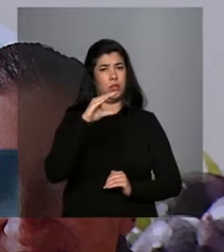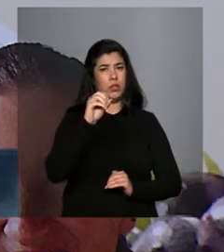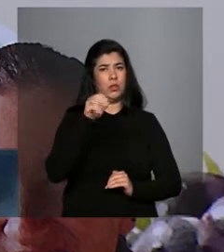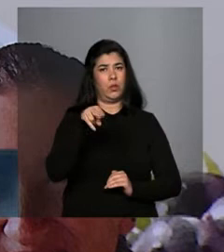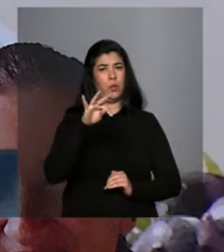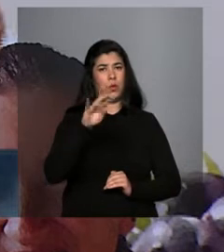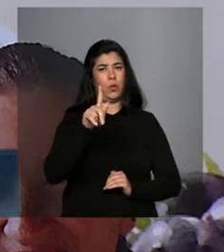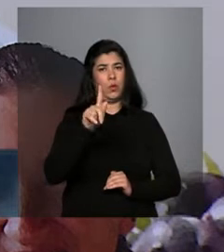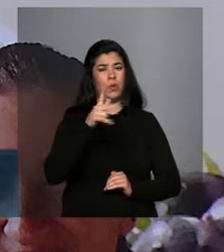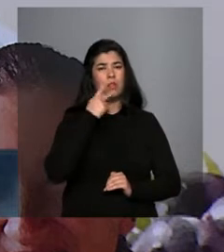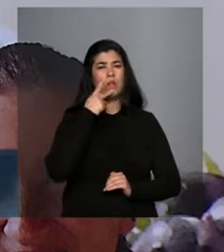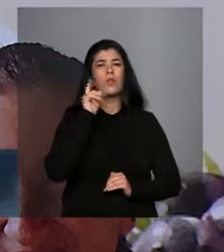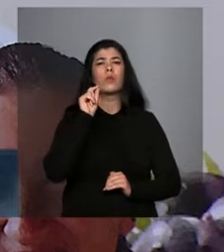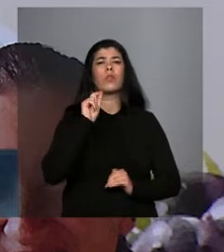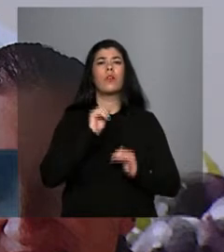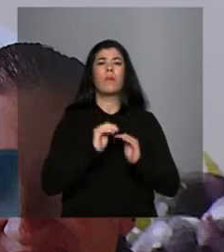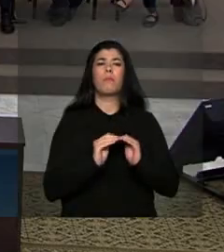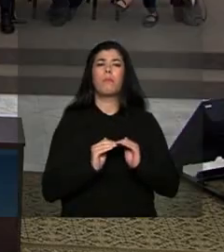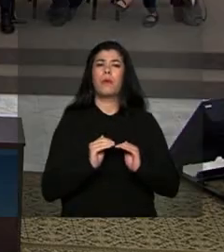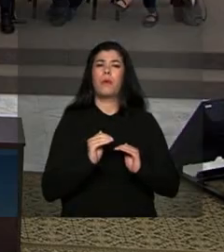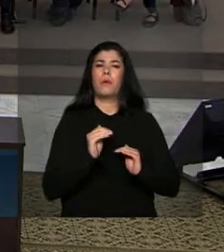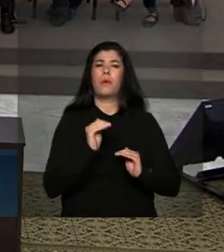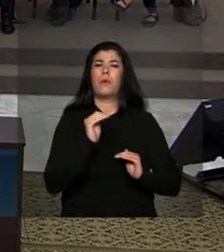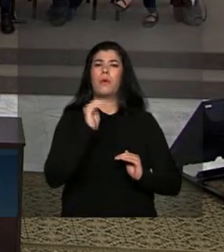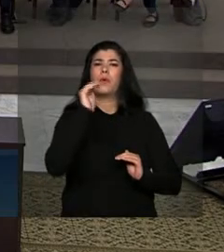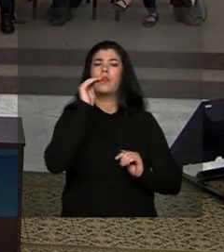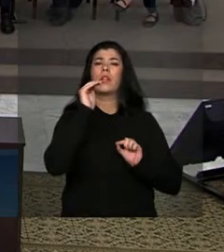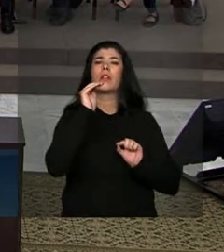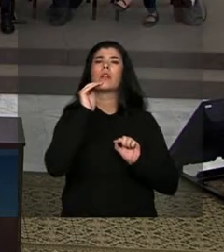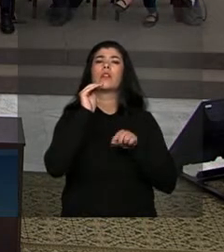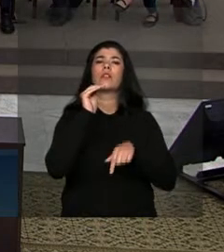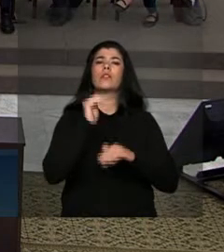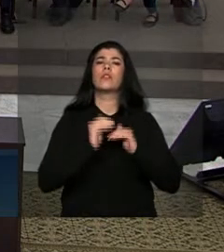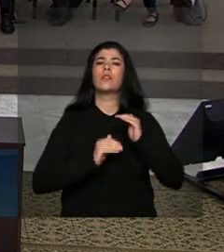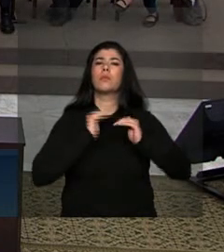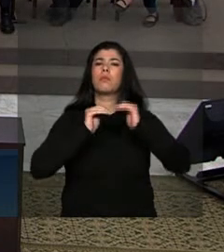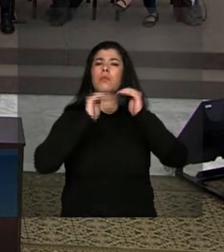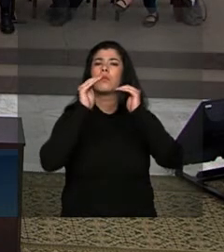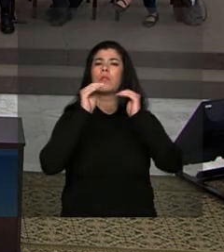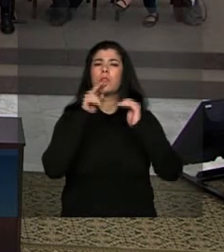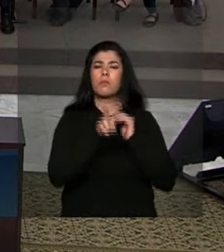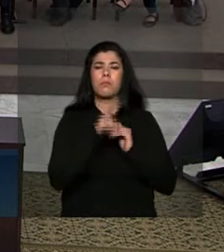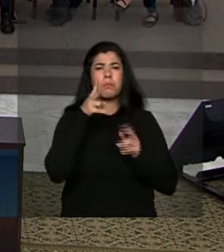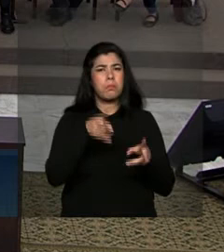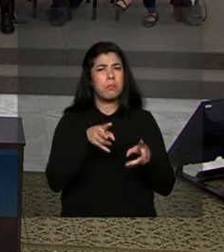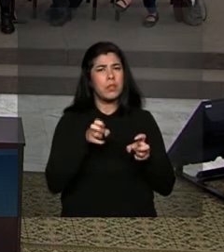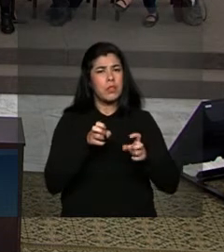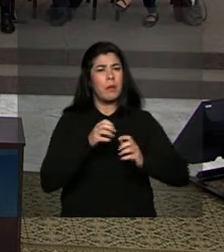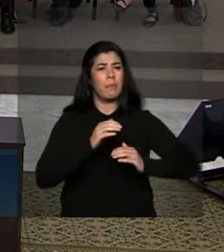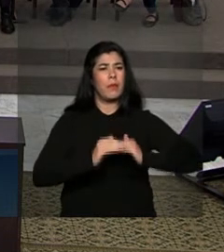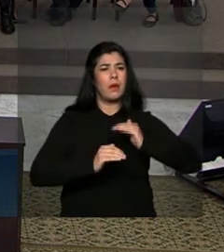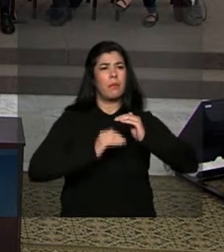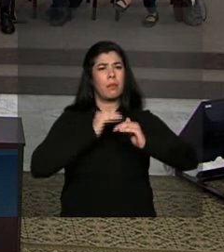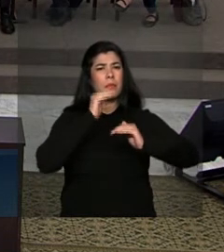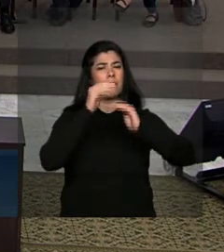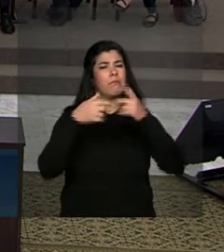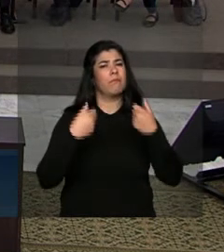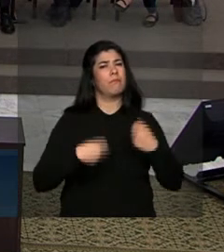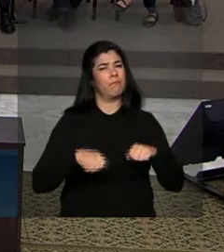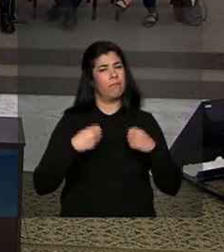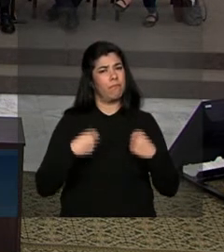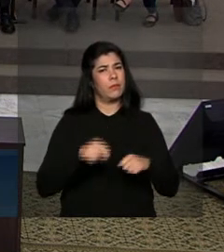Brock. A escadinha que sempre, Brock, ela reconhece uma realidade que nós temos de contemplar,